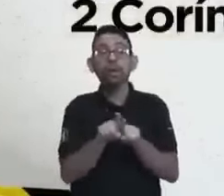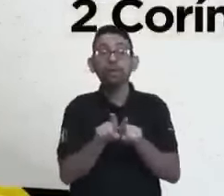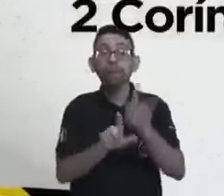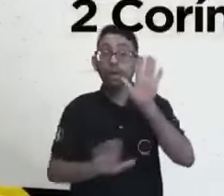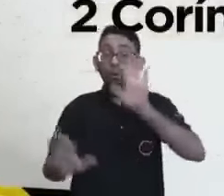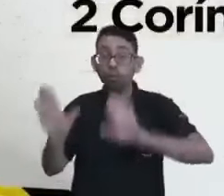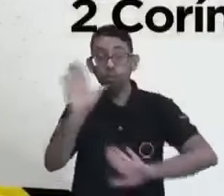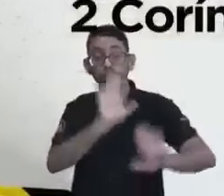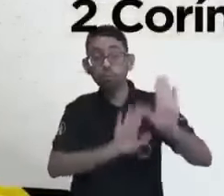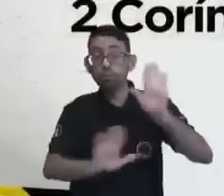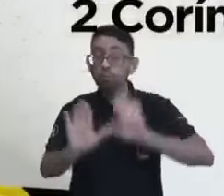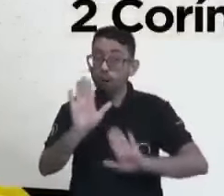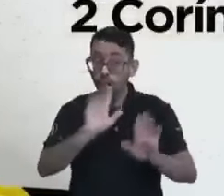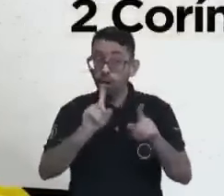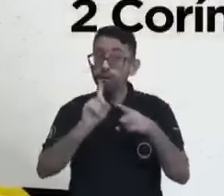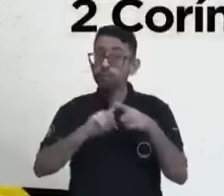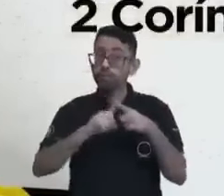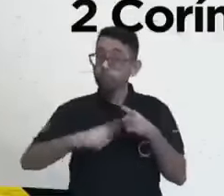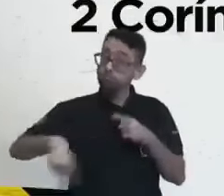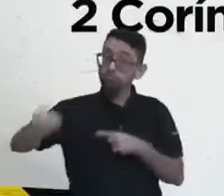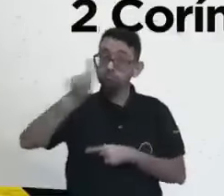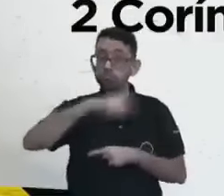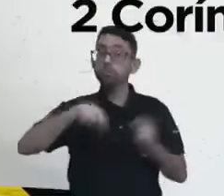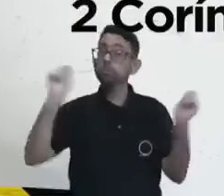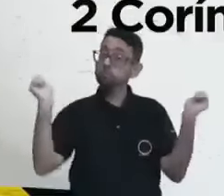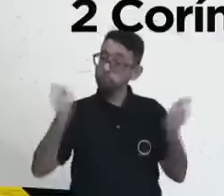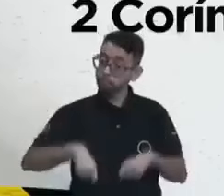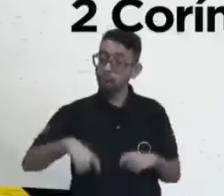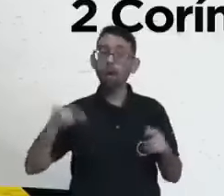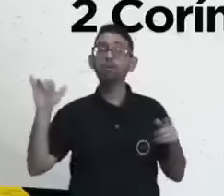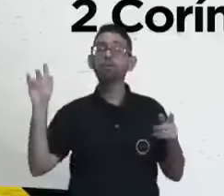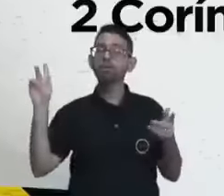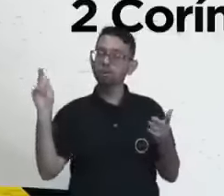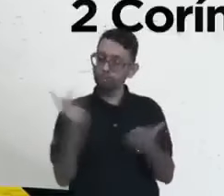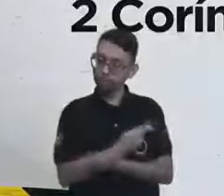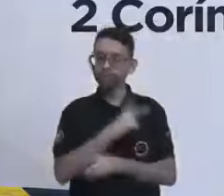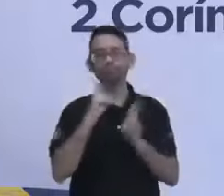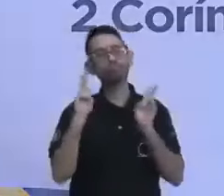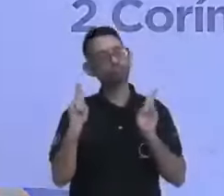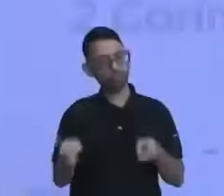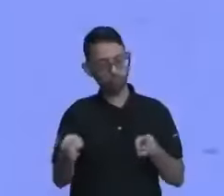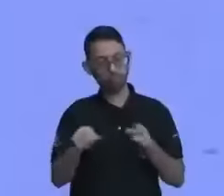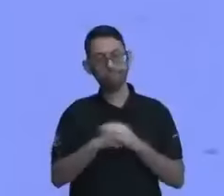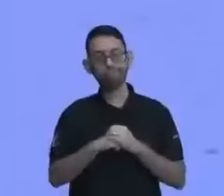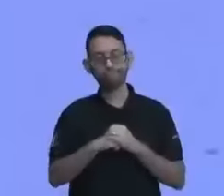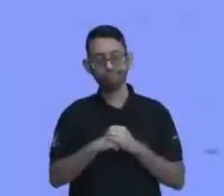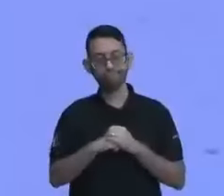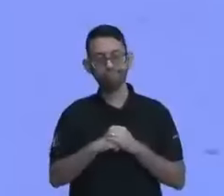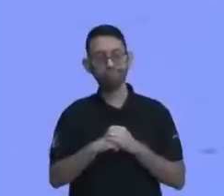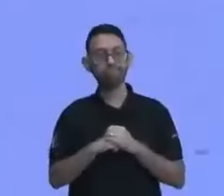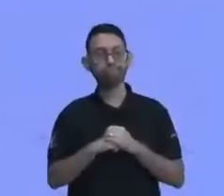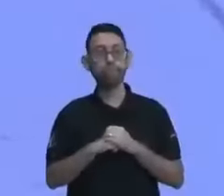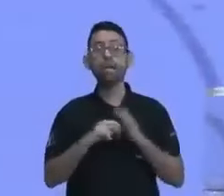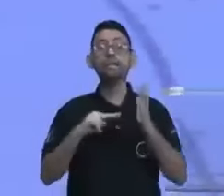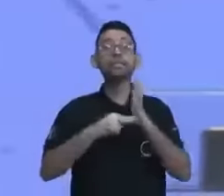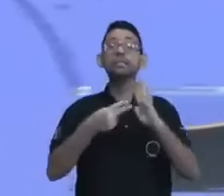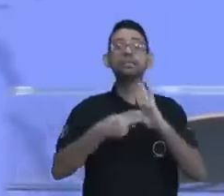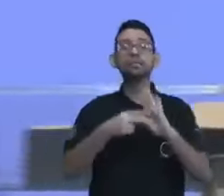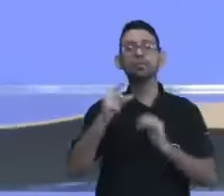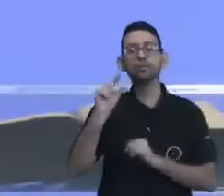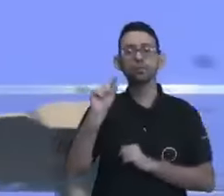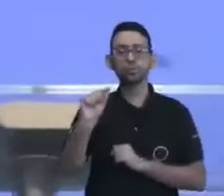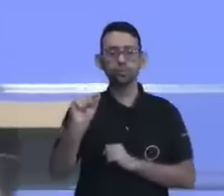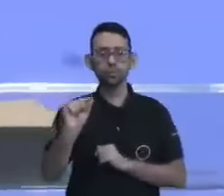sorte corrompido as vossas mentes Olha o que que é isso aqui de